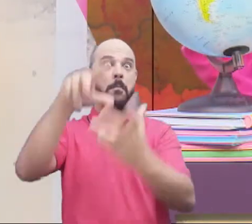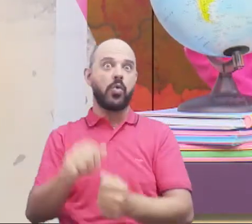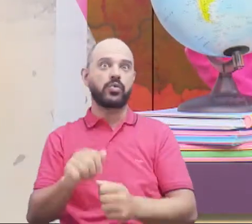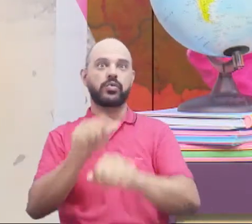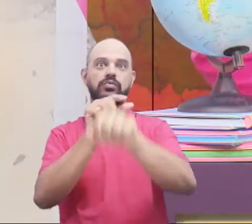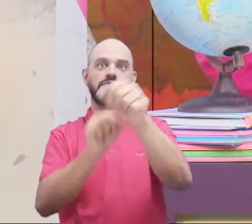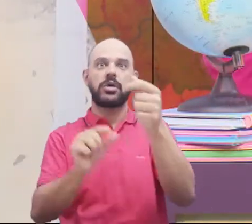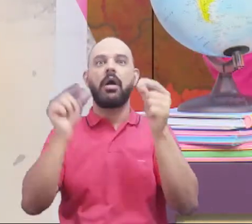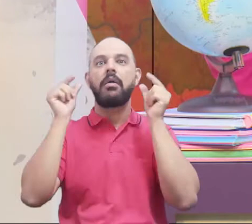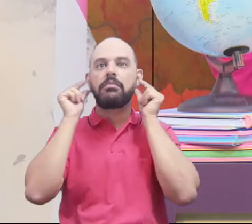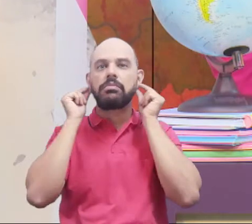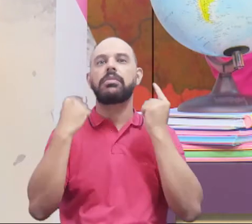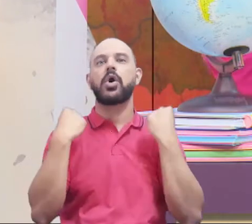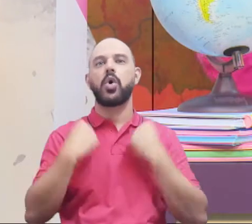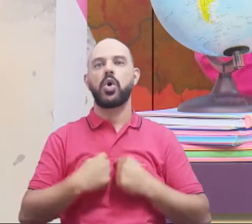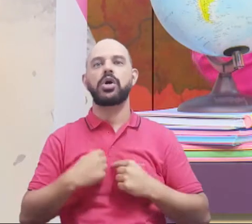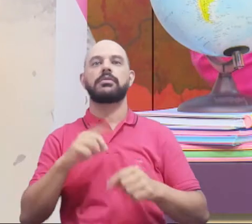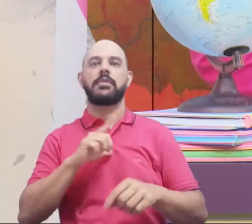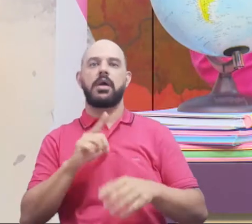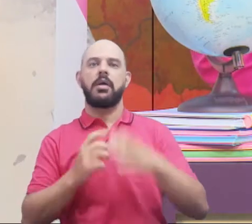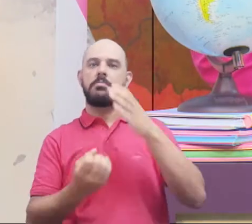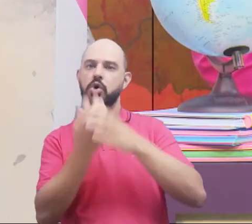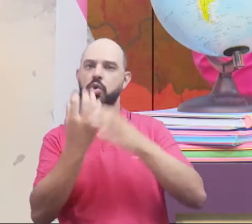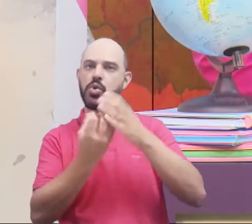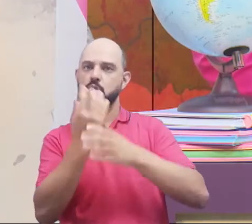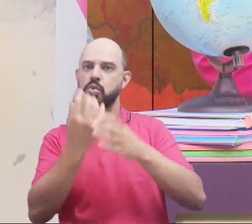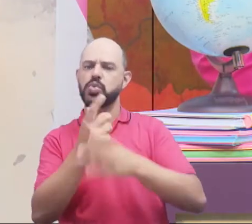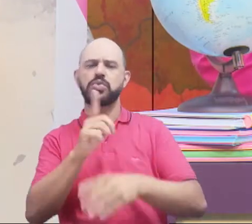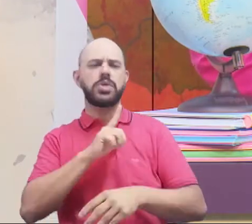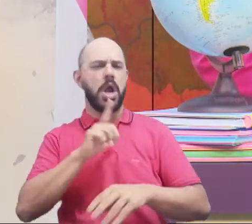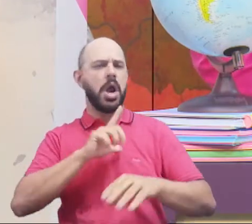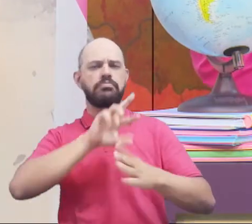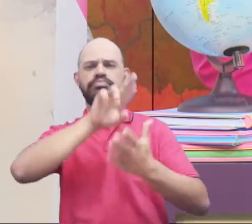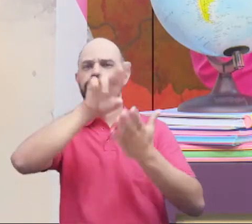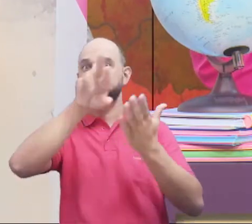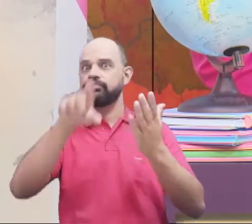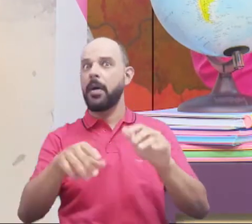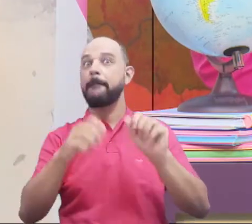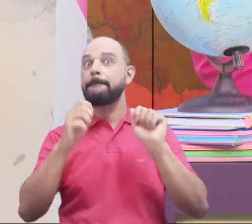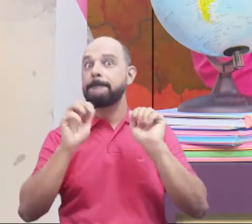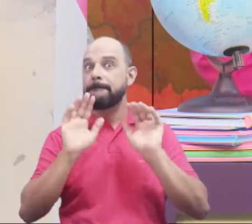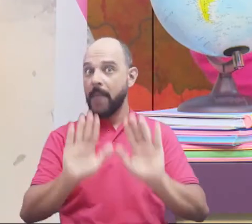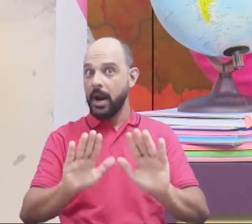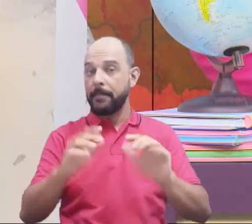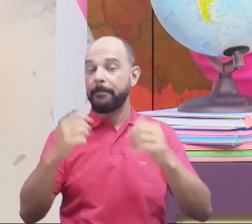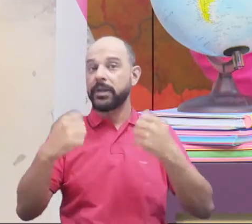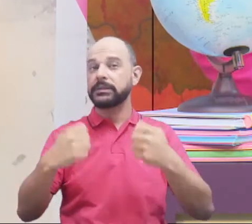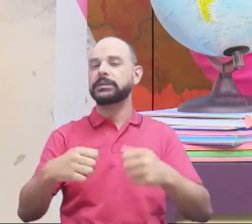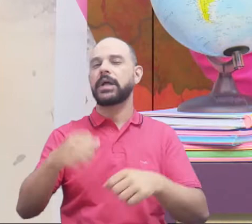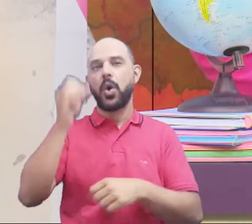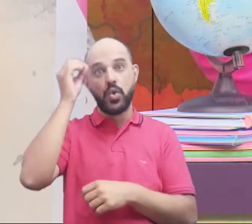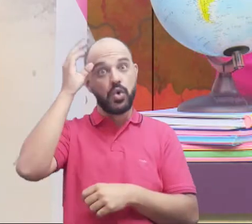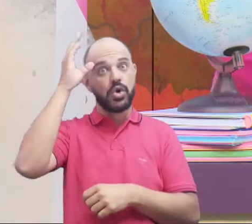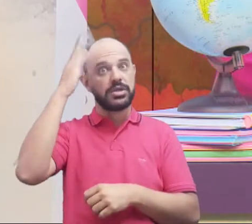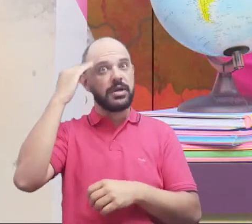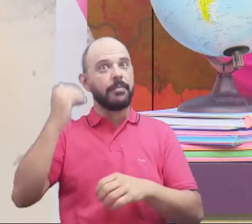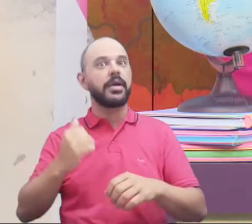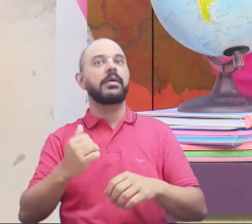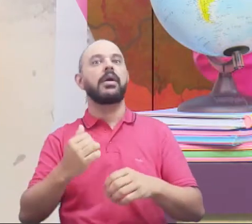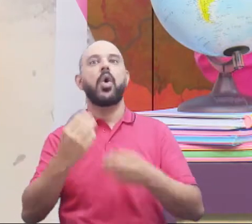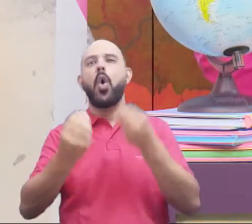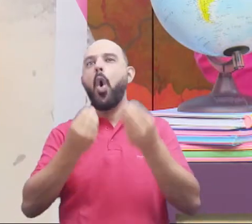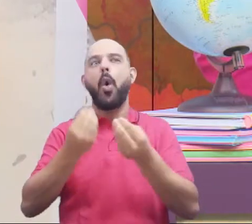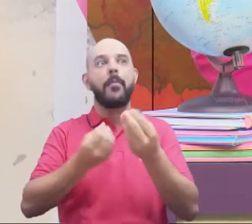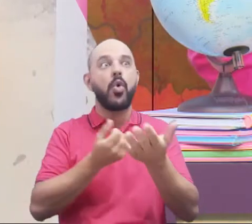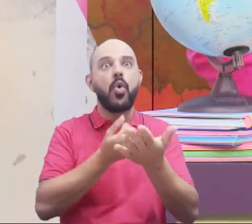acessórios existe uma variedade de produtos à disposição. No entanto, conhecer bem o assunto pode fazer toda a diferença na hora